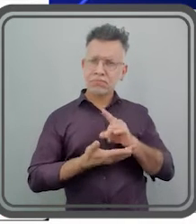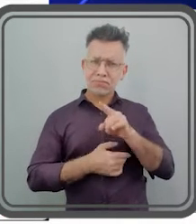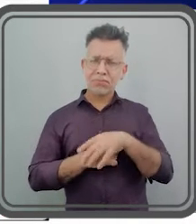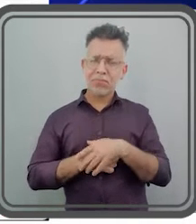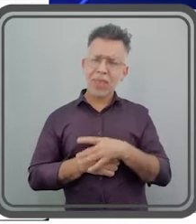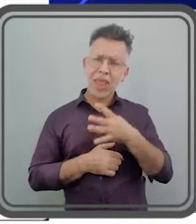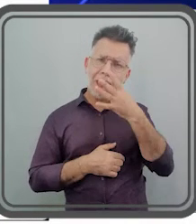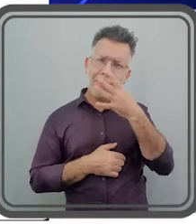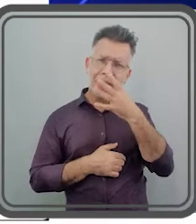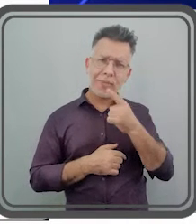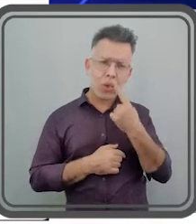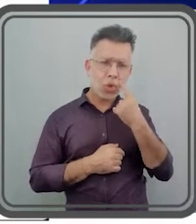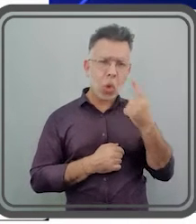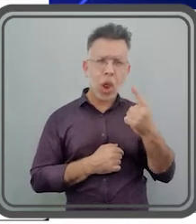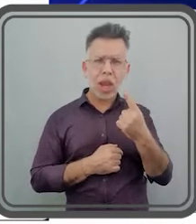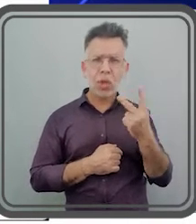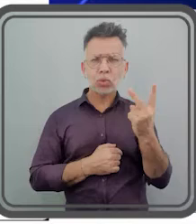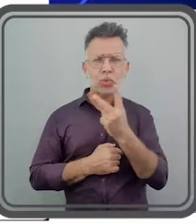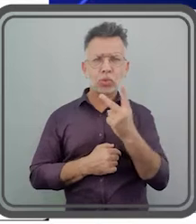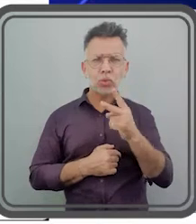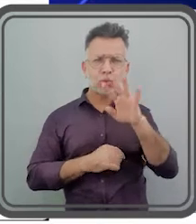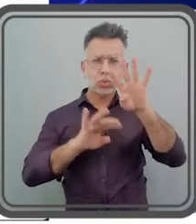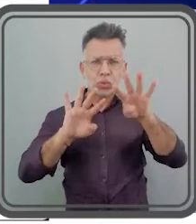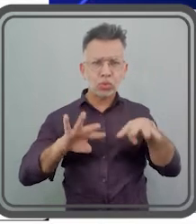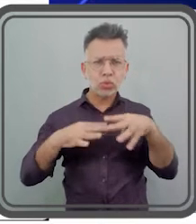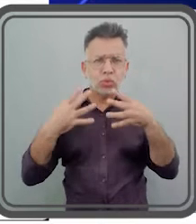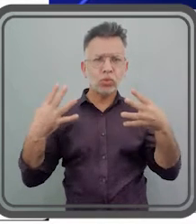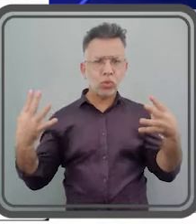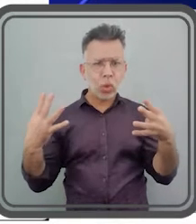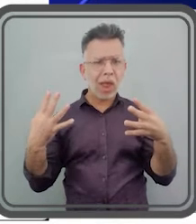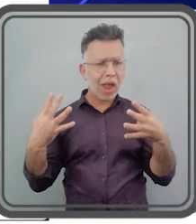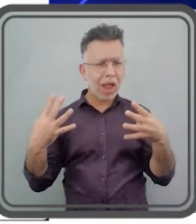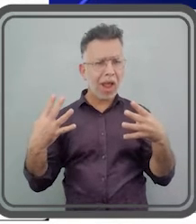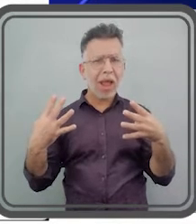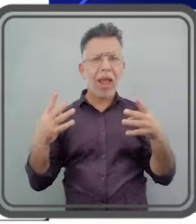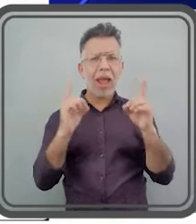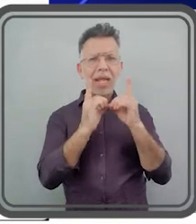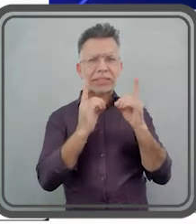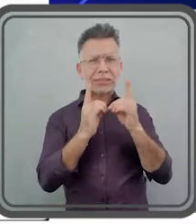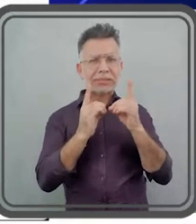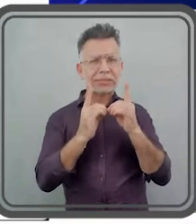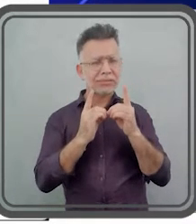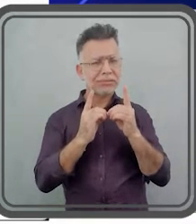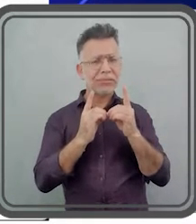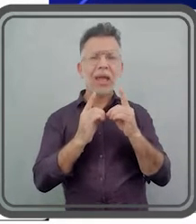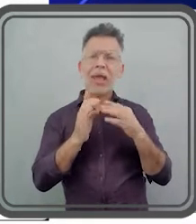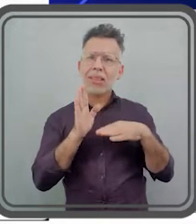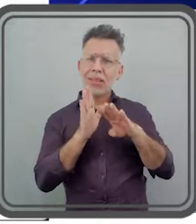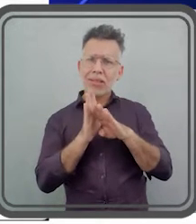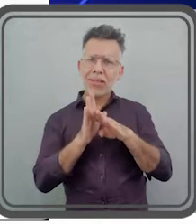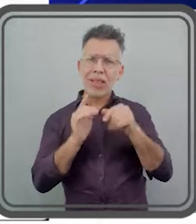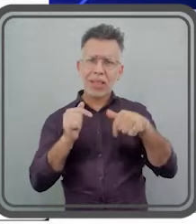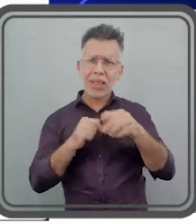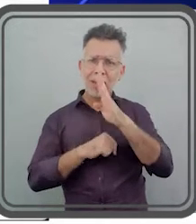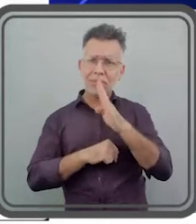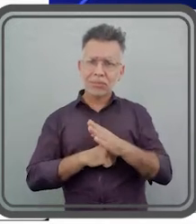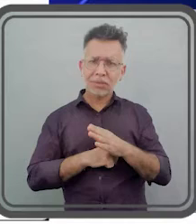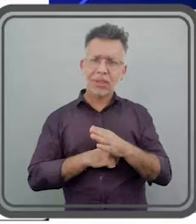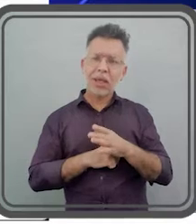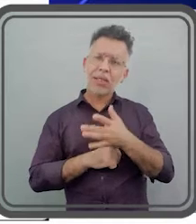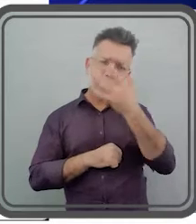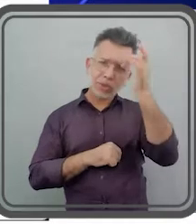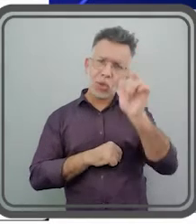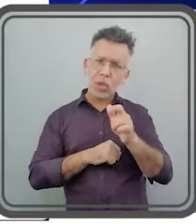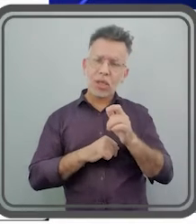impressionante como quando eu olho os dois gráficos né as datas junto com Os destinos é você falou destino é nacional hoje em dia né brasileiro